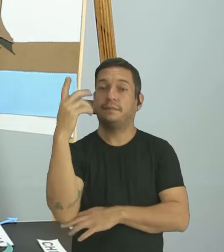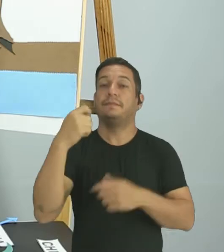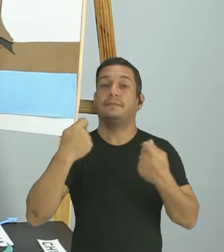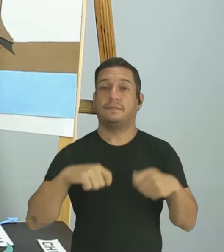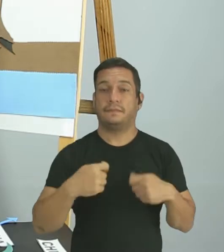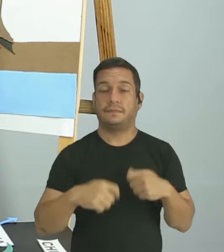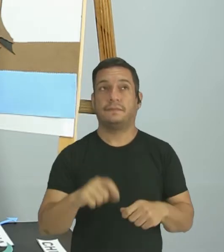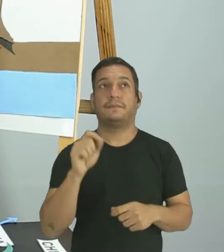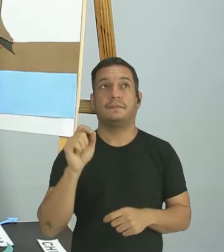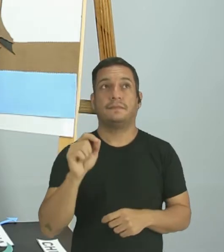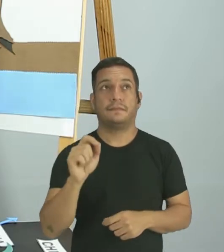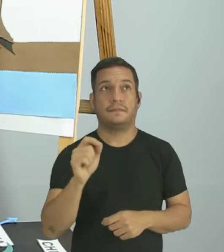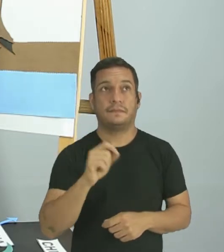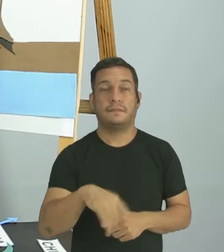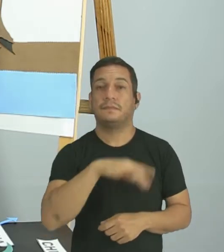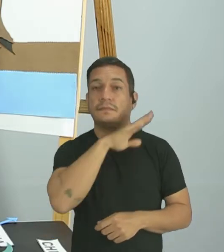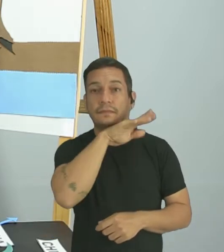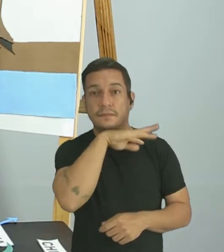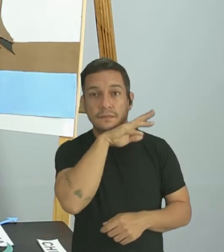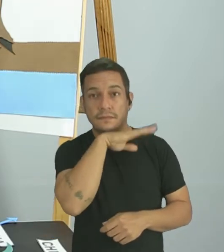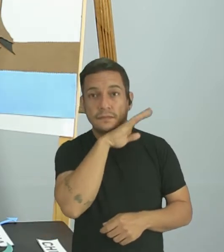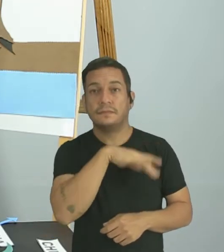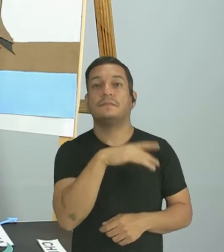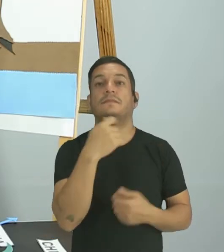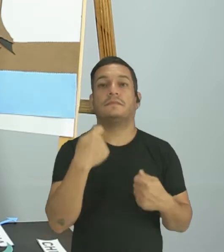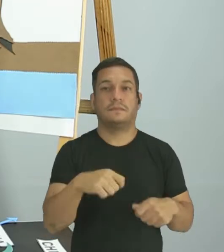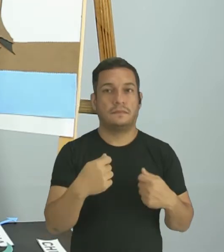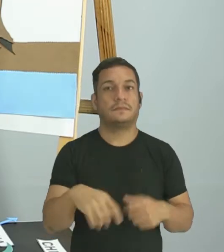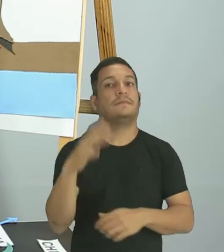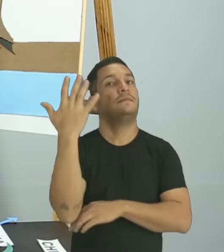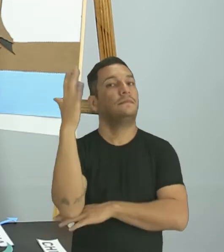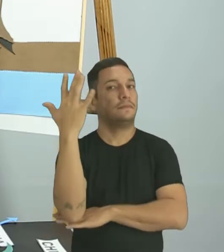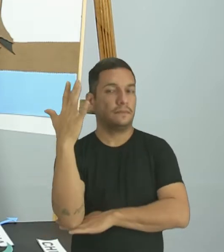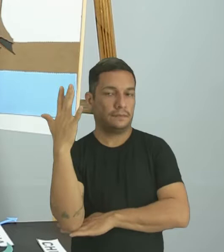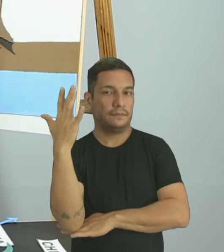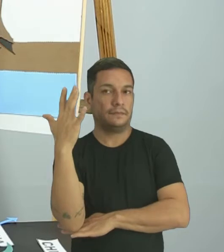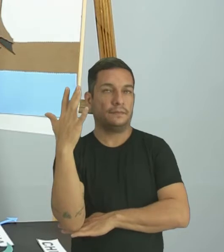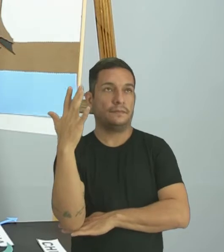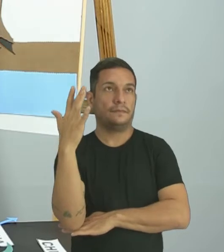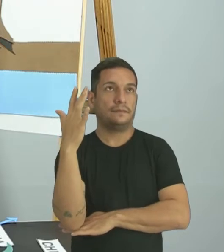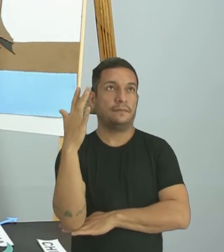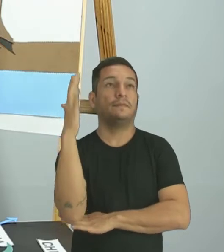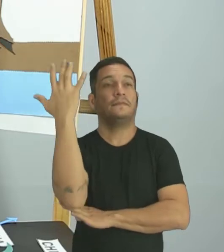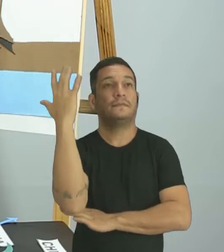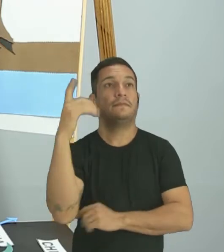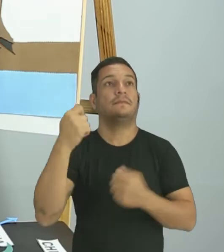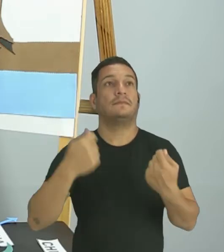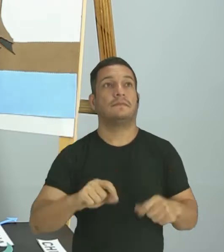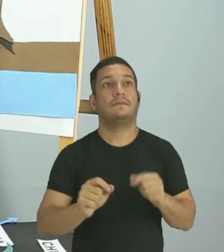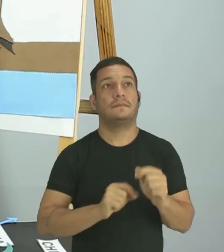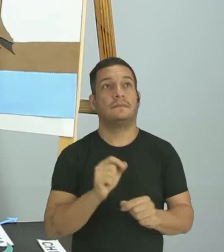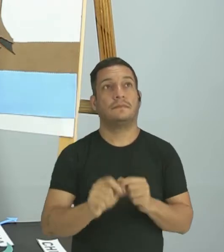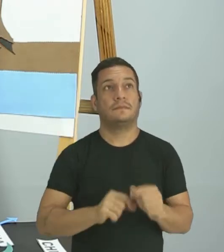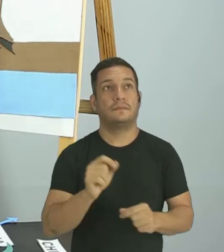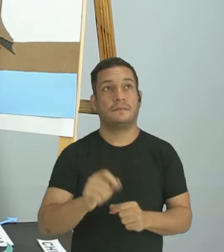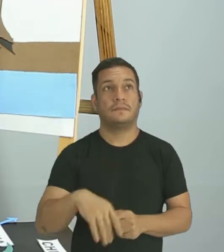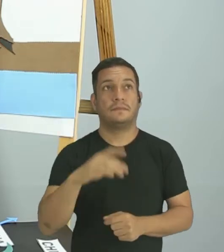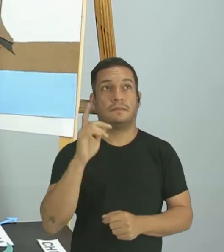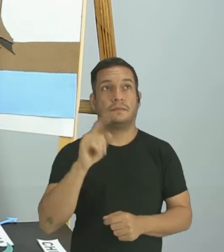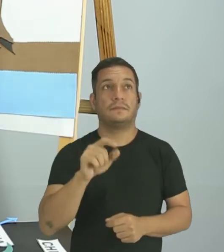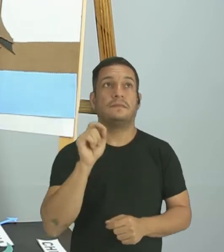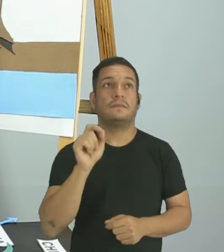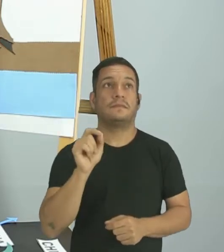nós precisamos dos animais, os animais precisam das plantas e as plantas precisam do